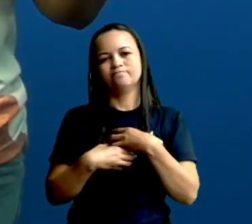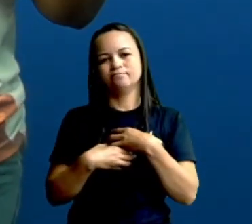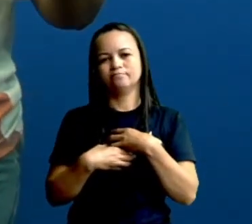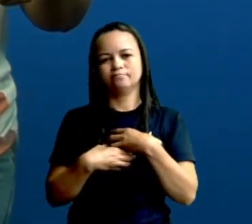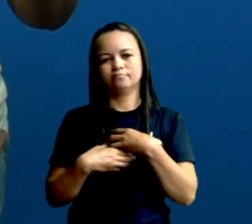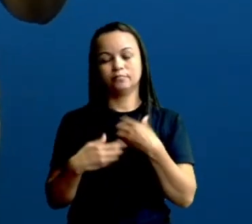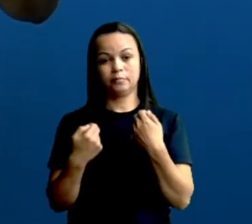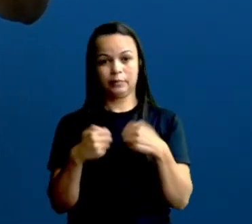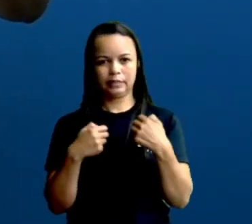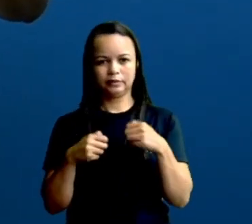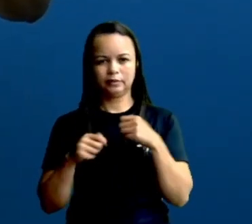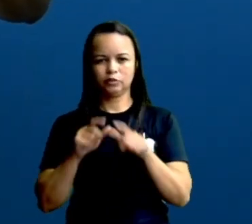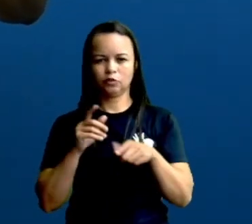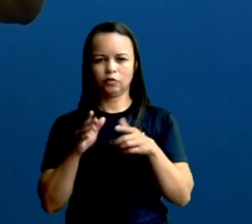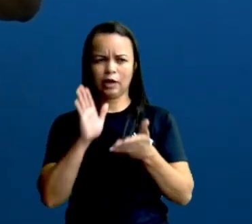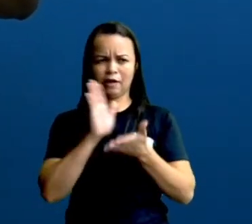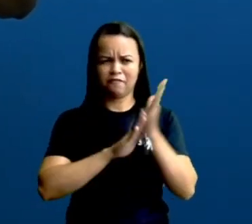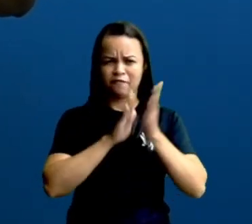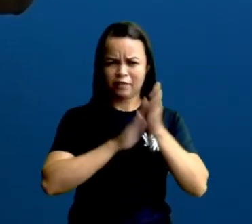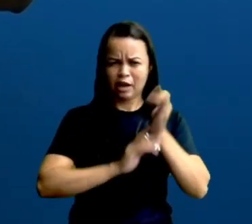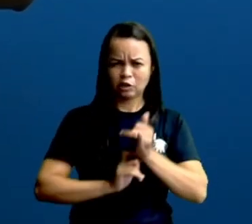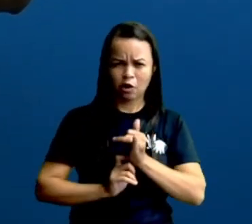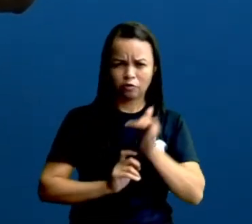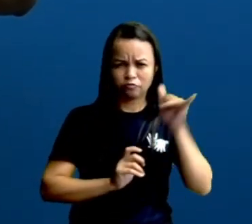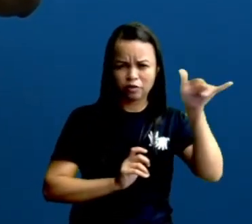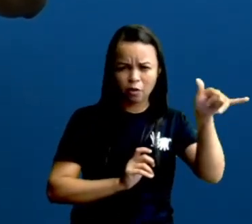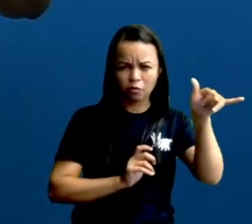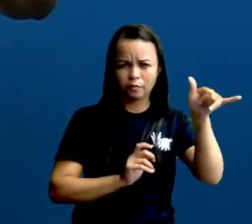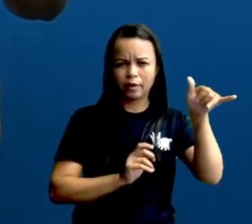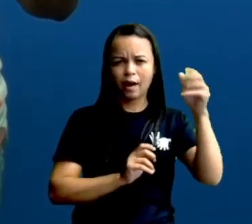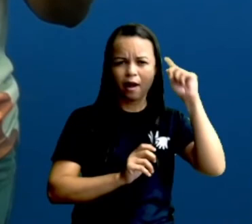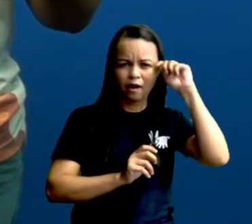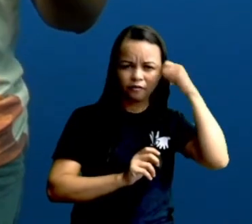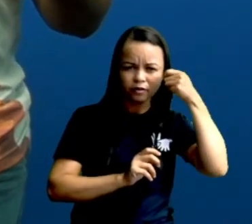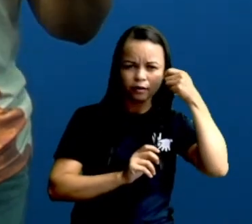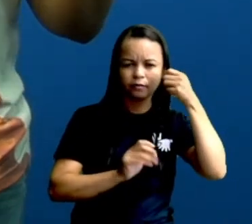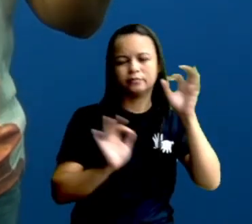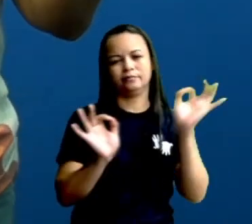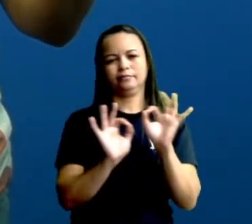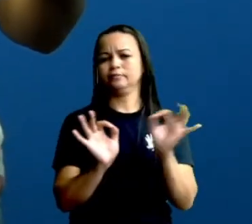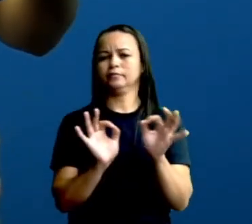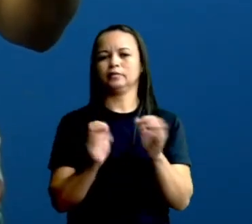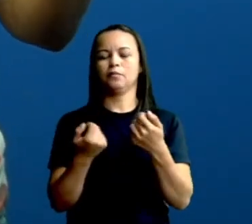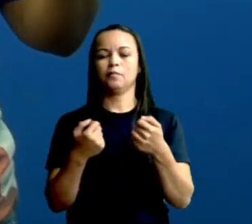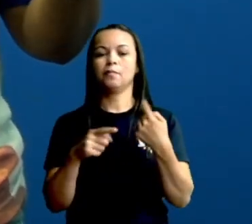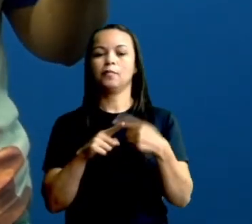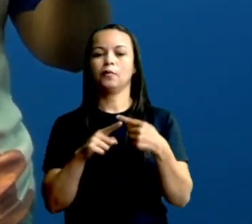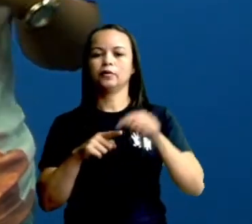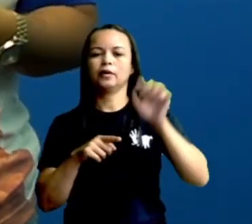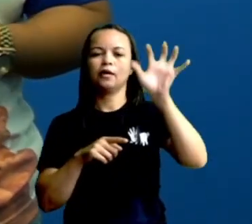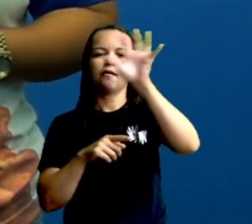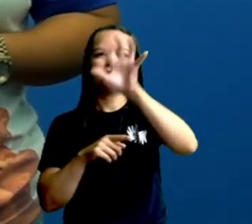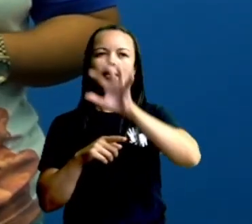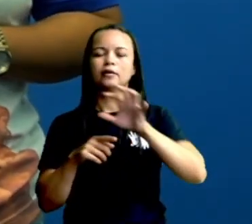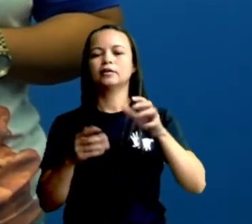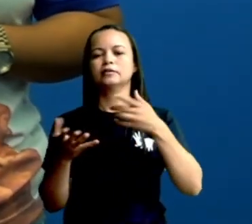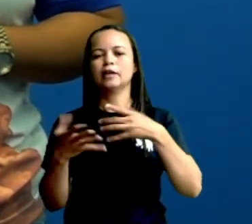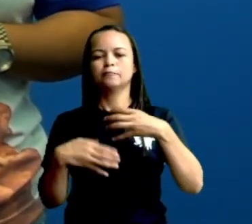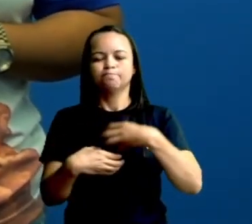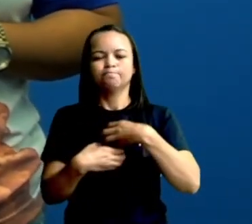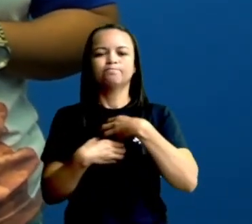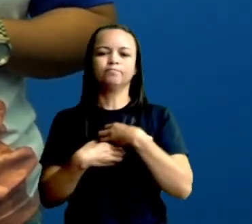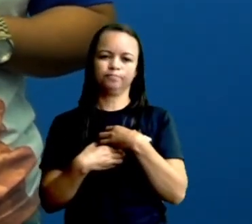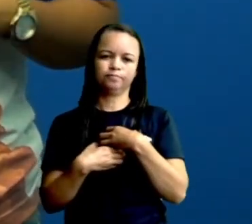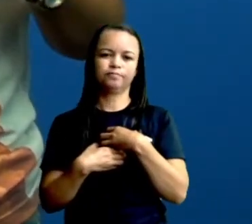ele precisou realmente pegar um avião e ir lá para a África não porque a paisagem eo lugar tem a ver com os